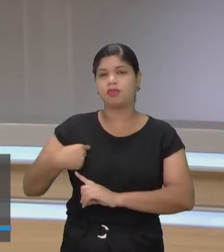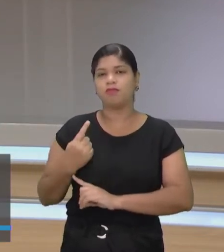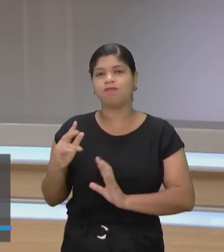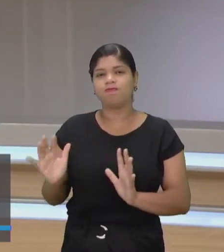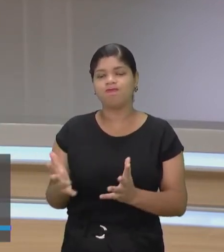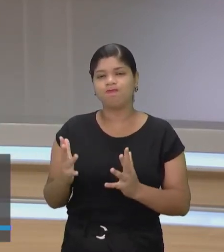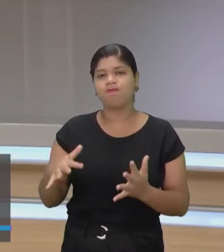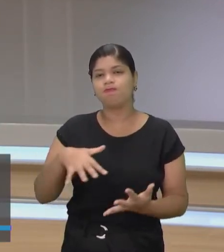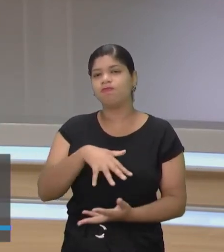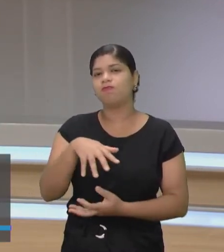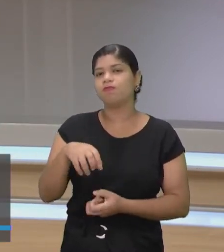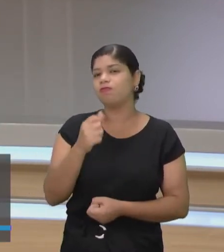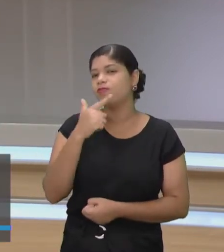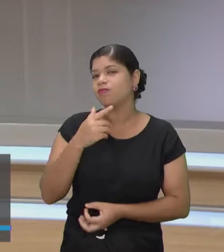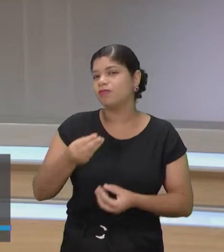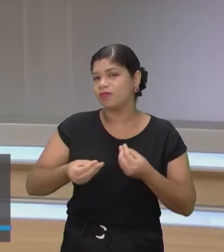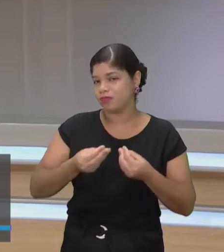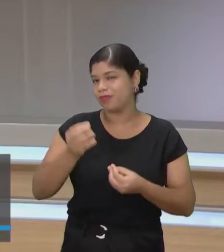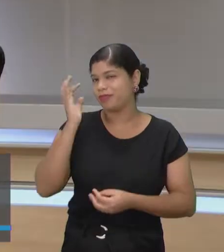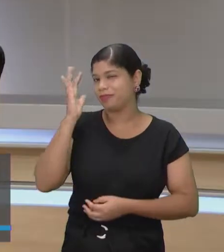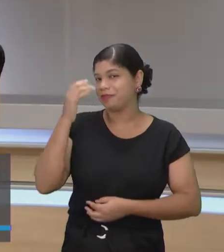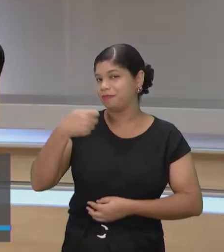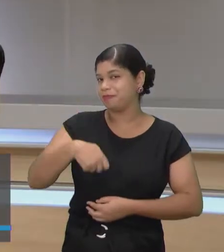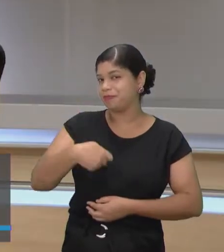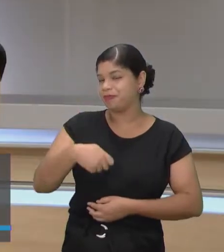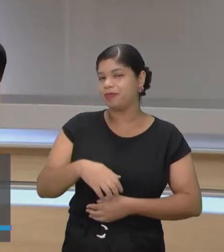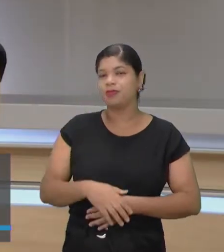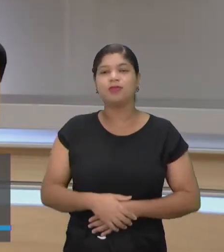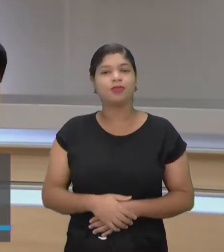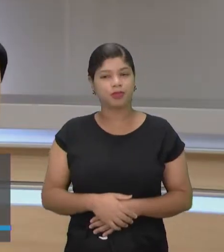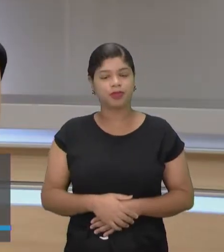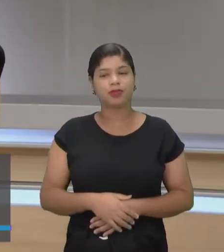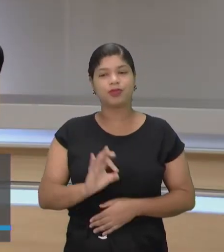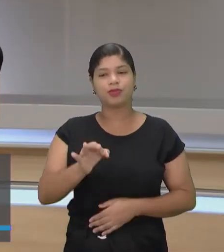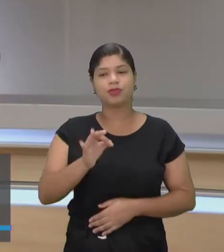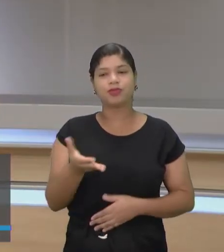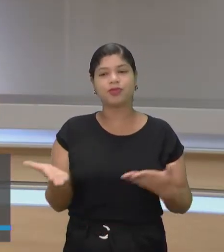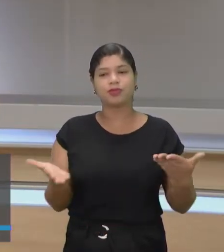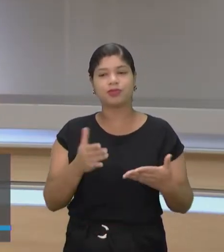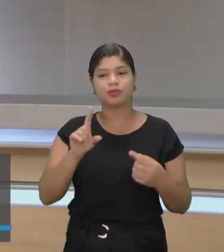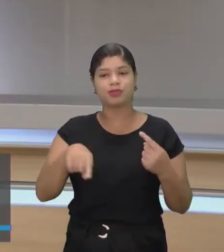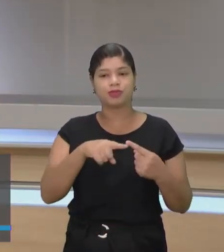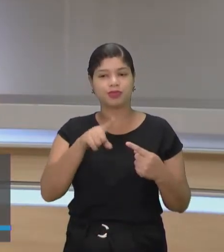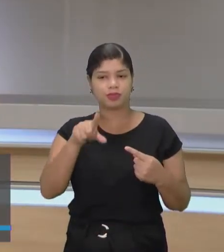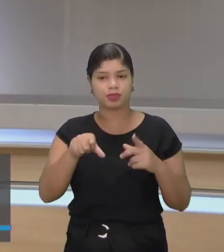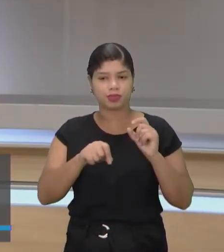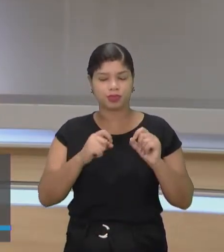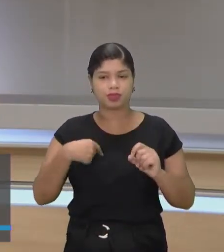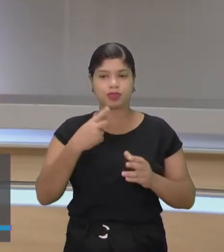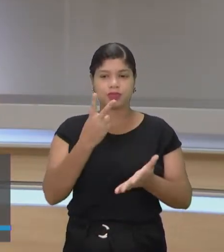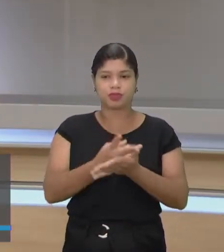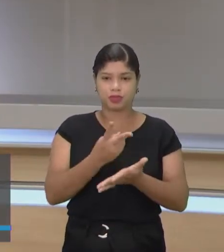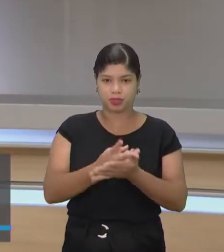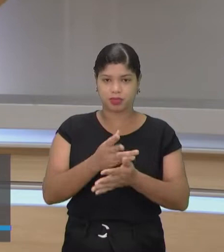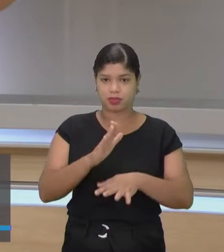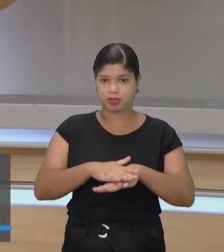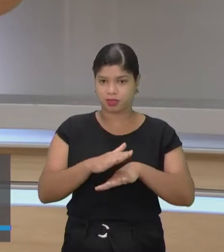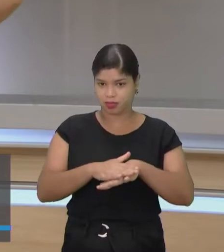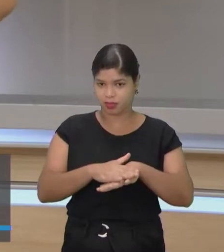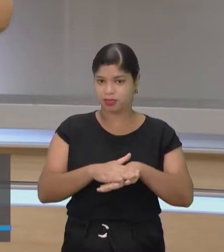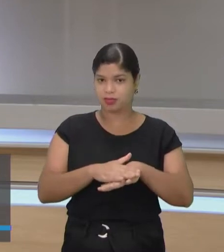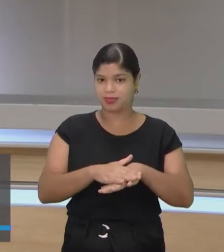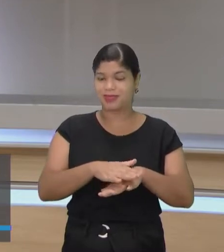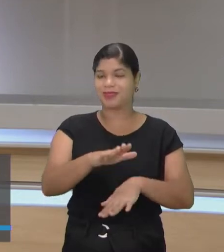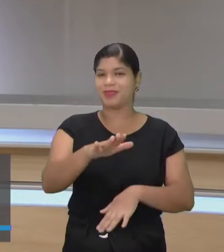para melhorar toda essa situação, né? Exato. E aí a ideia é que a gente continue as nossas discussões. Então, na aula